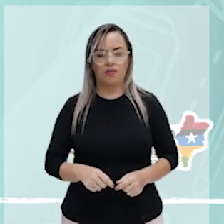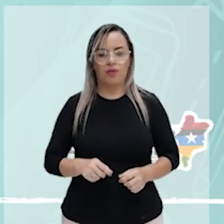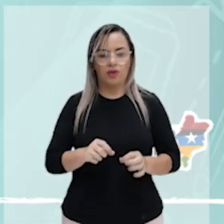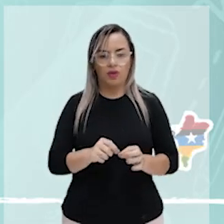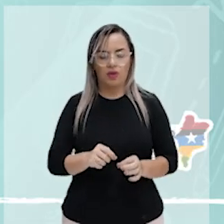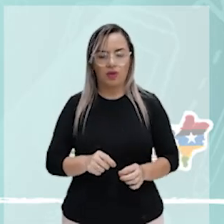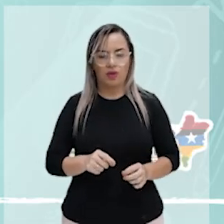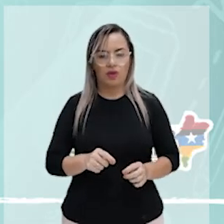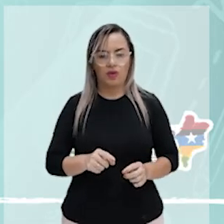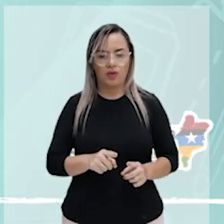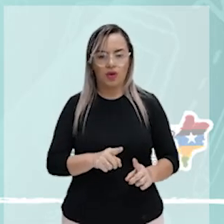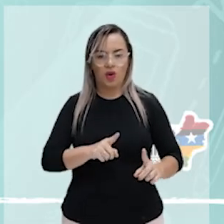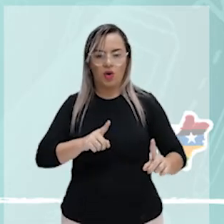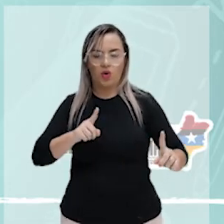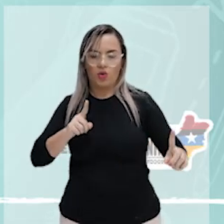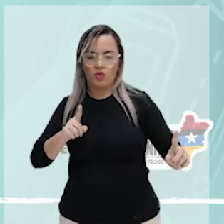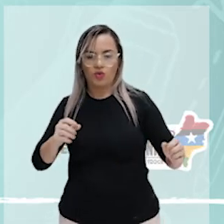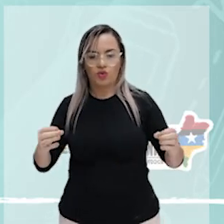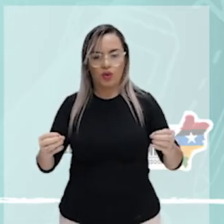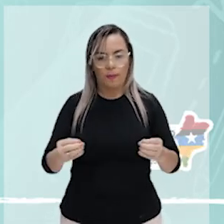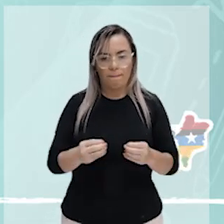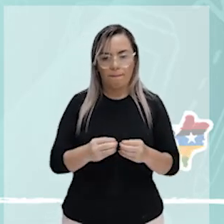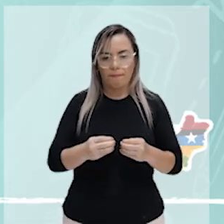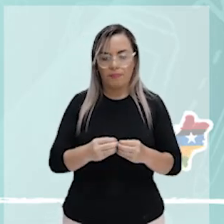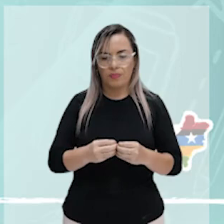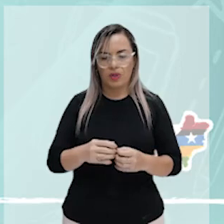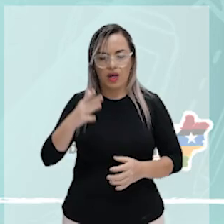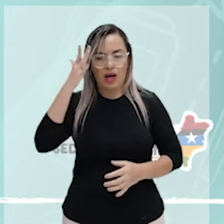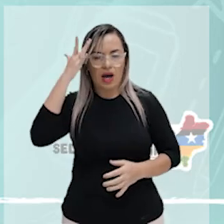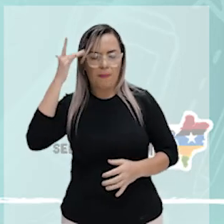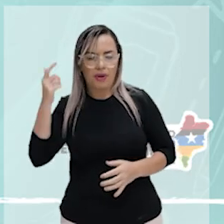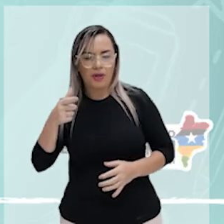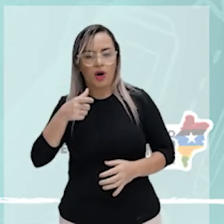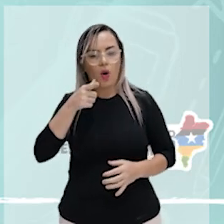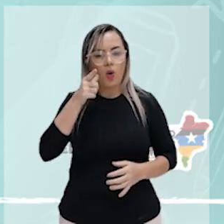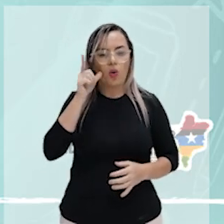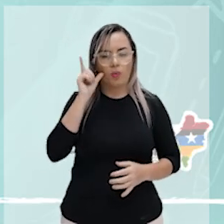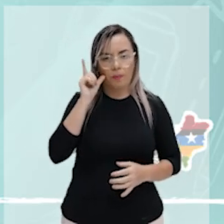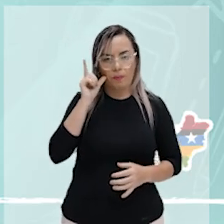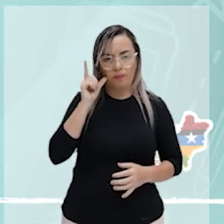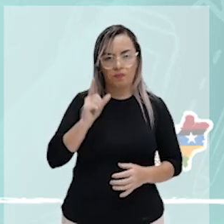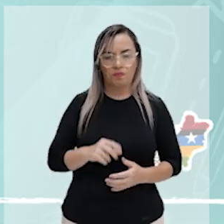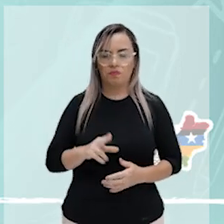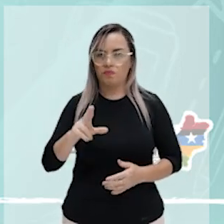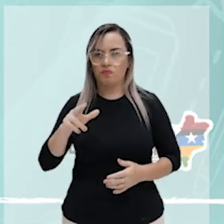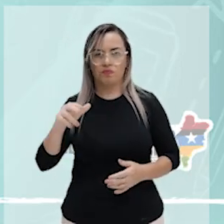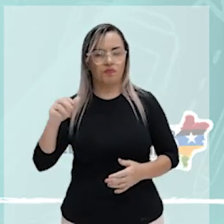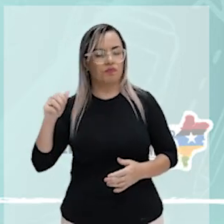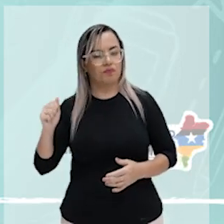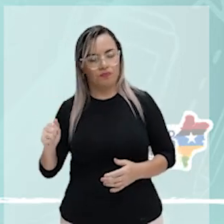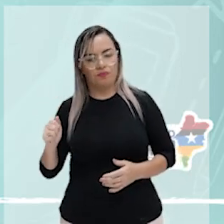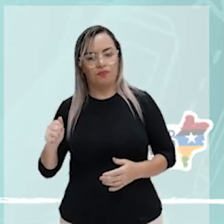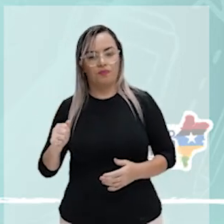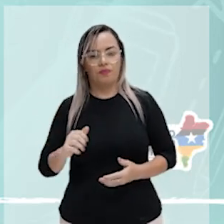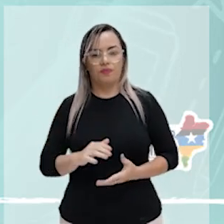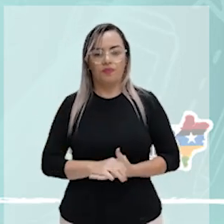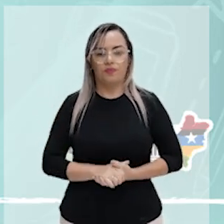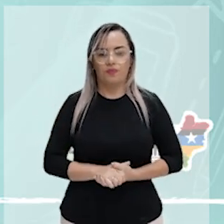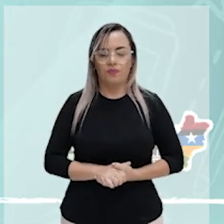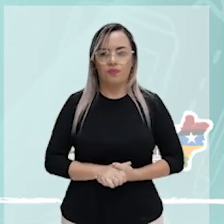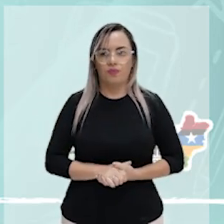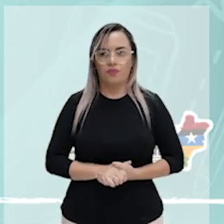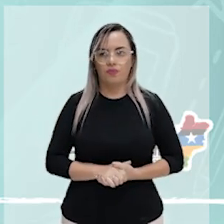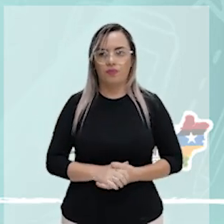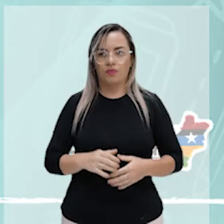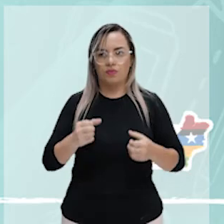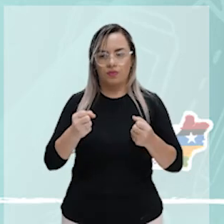de tempo, hoje, amanhã, ontem, jamais, nunca. Aí, no caso, eu